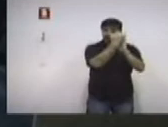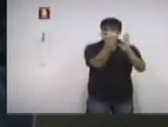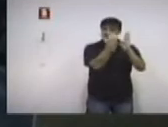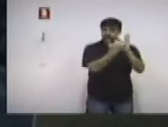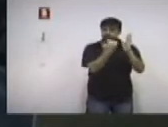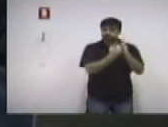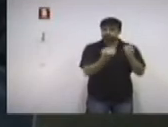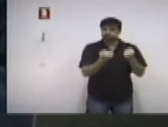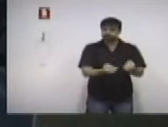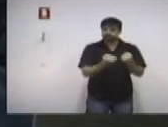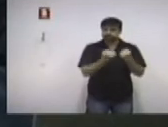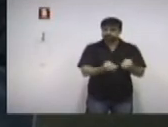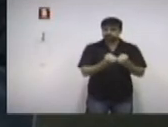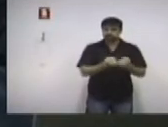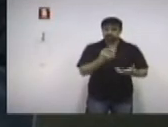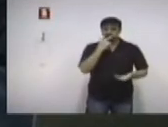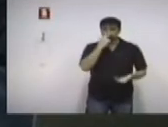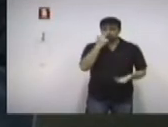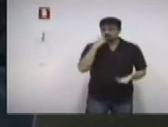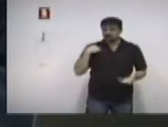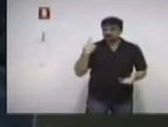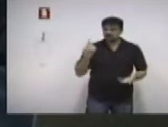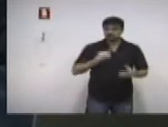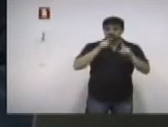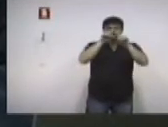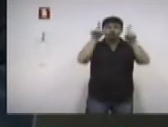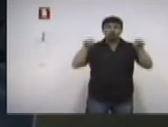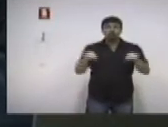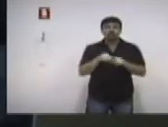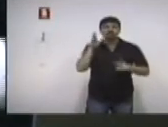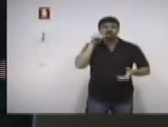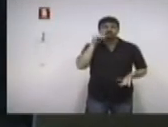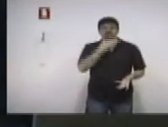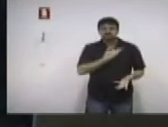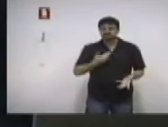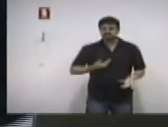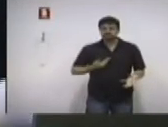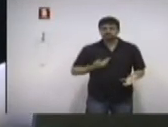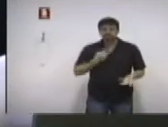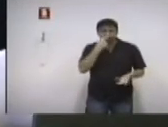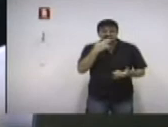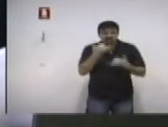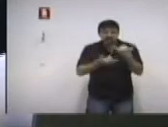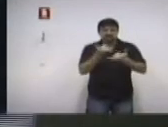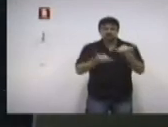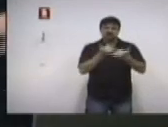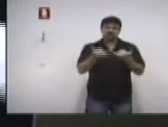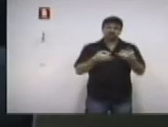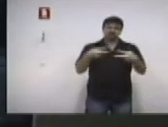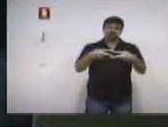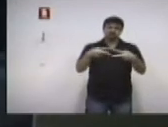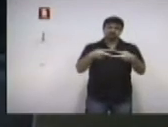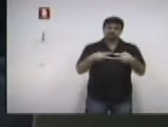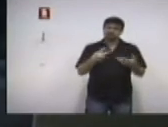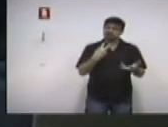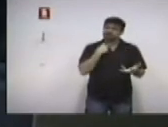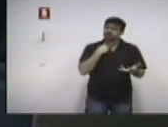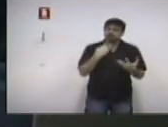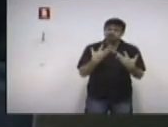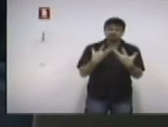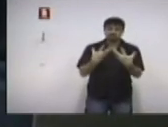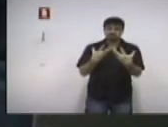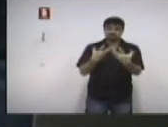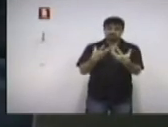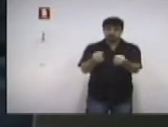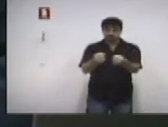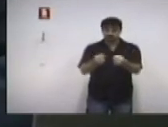como o Trem da Alegria paulinense aqui né É É inconcebível